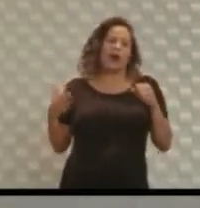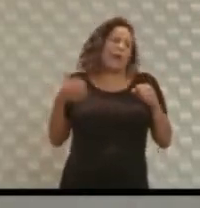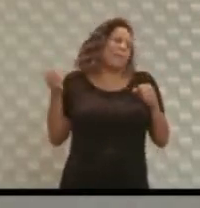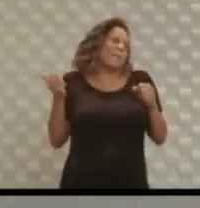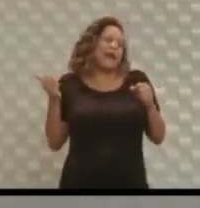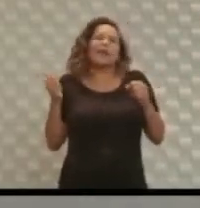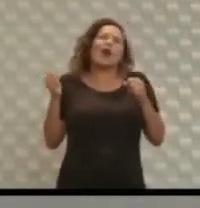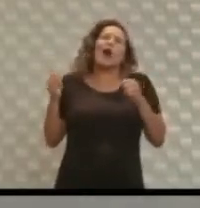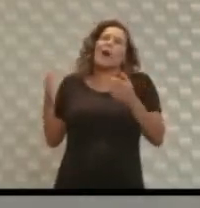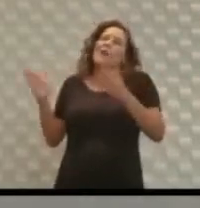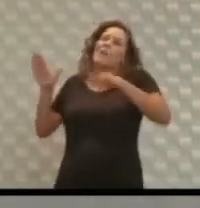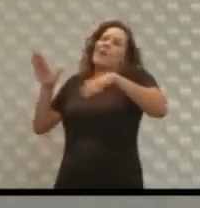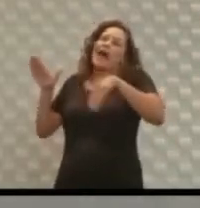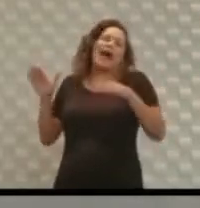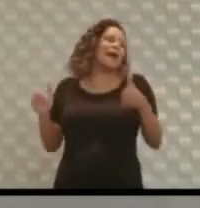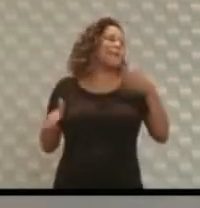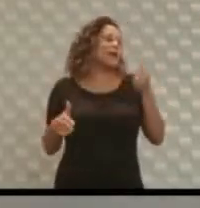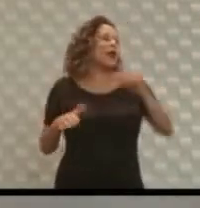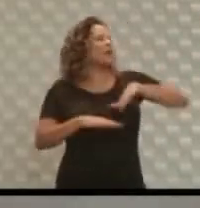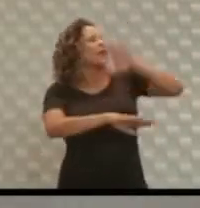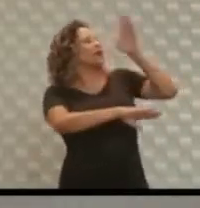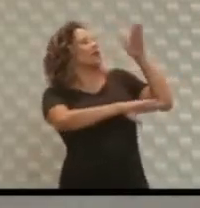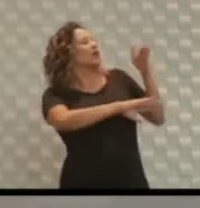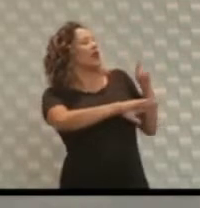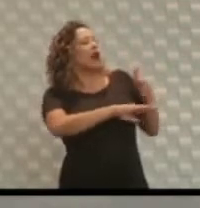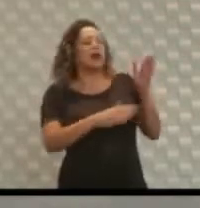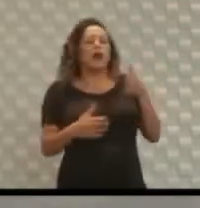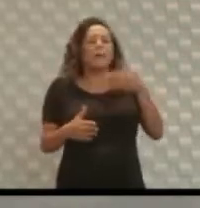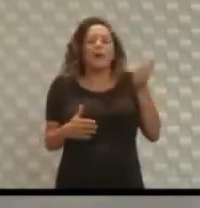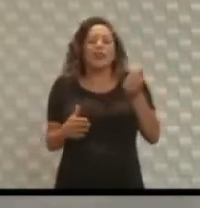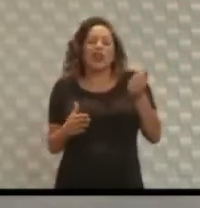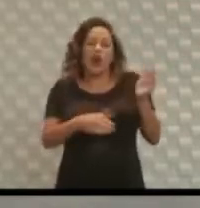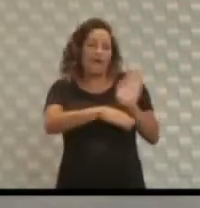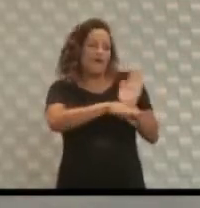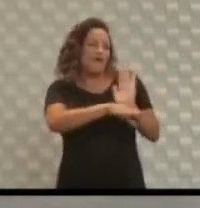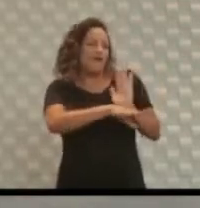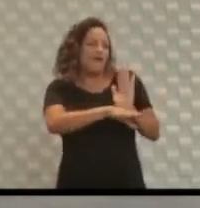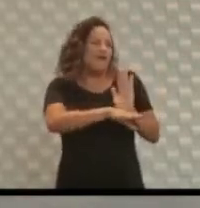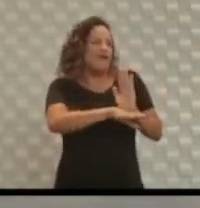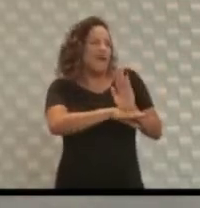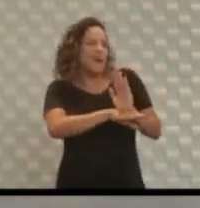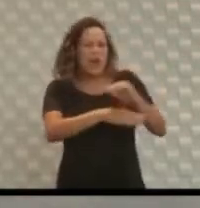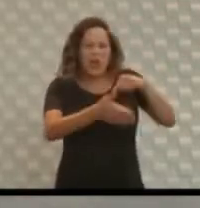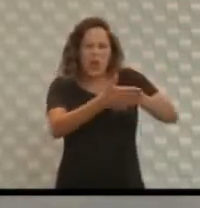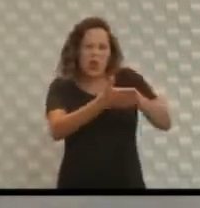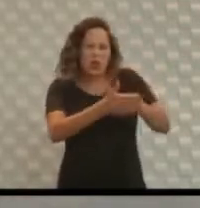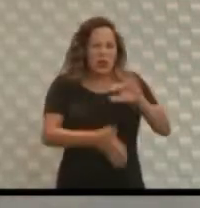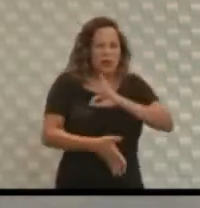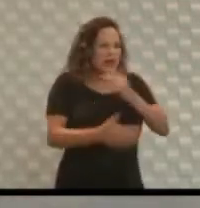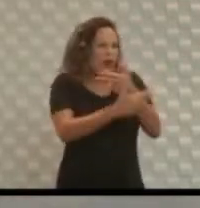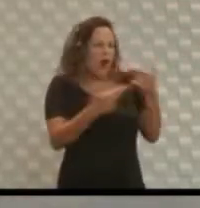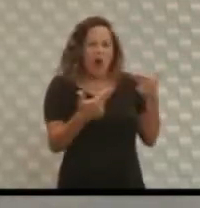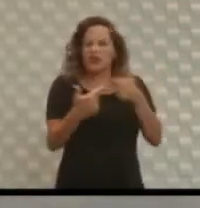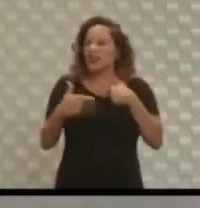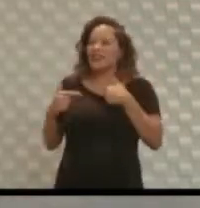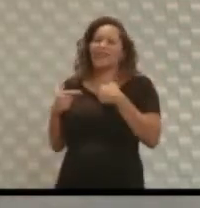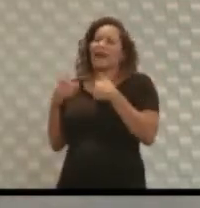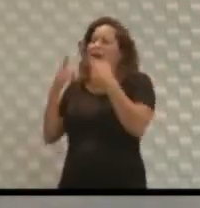montanha. Ele gosta de assistir filme de ação, eu só gosto de drama, de chorar. Não tem, olha, quase nada nós temos em